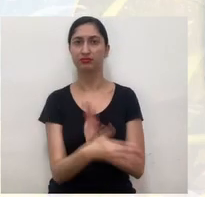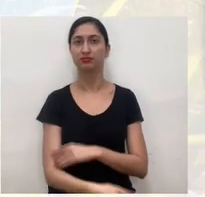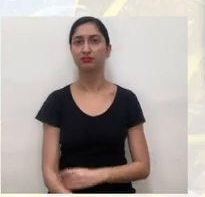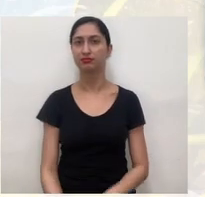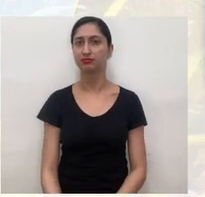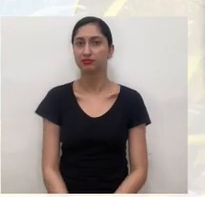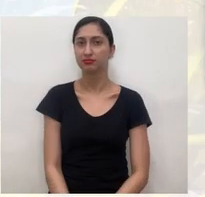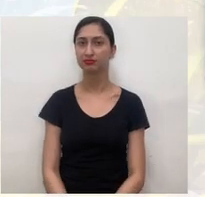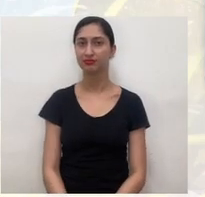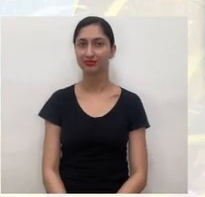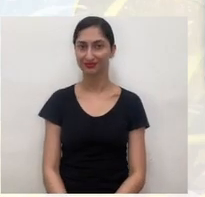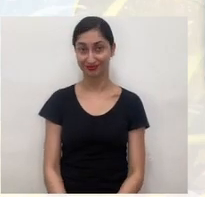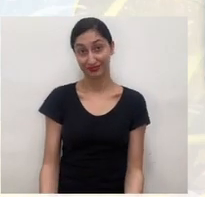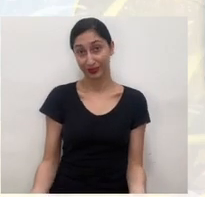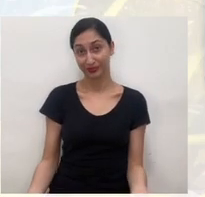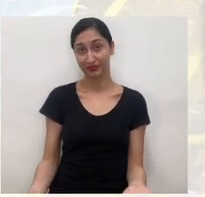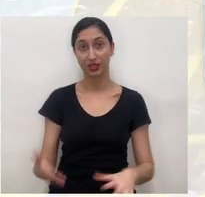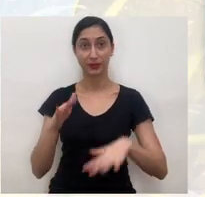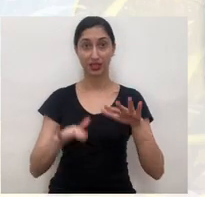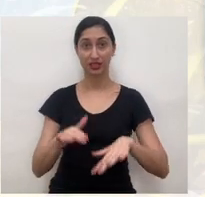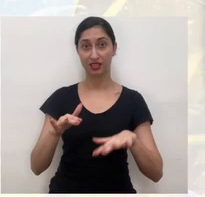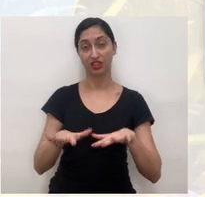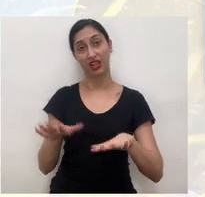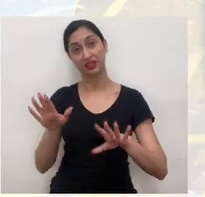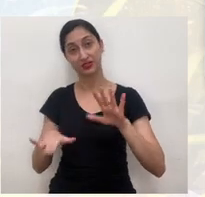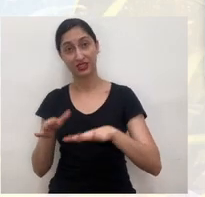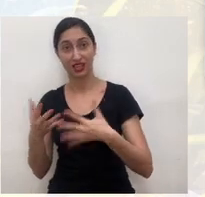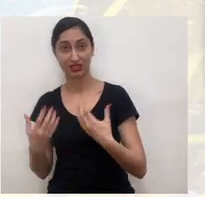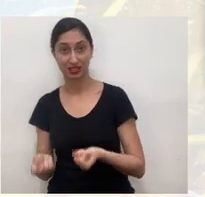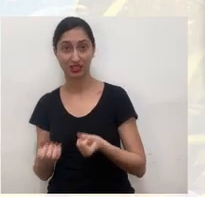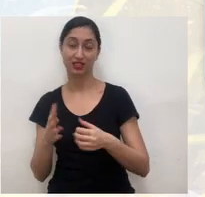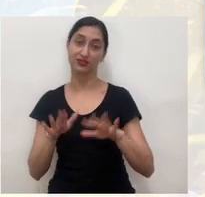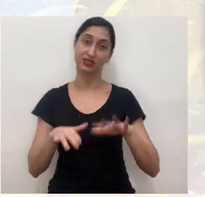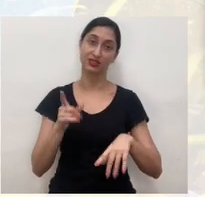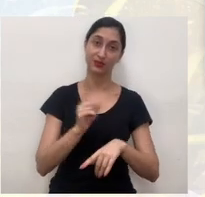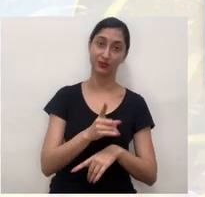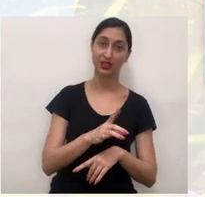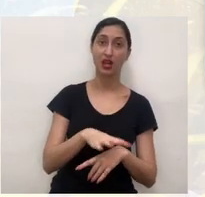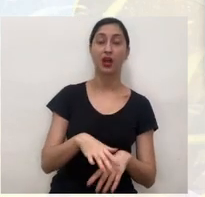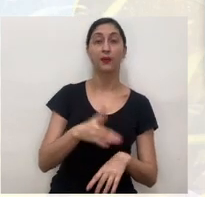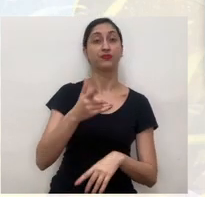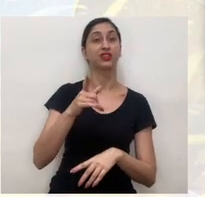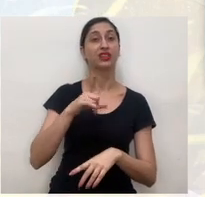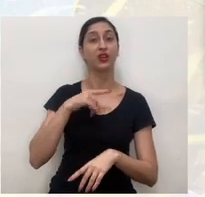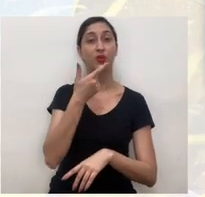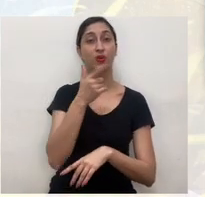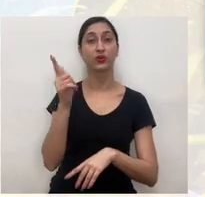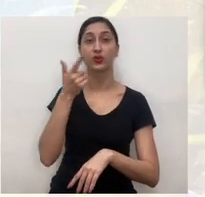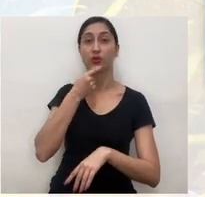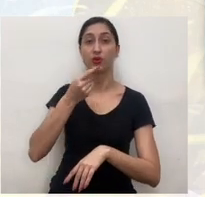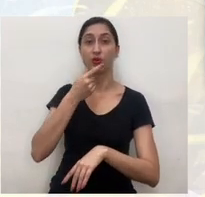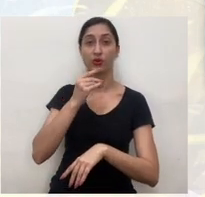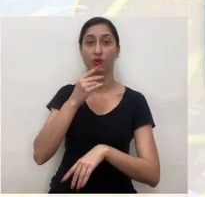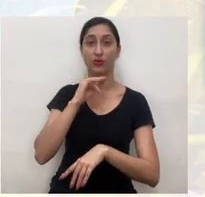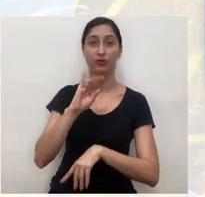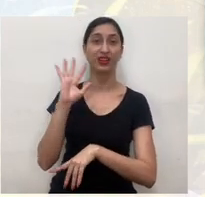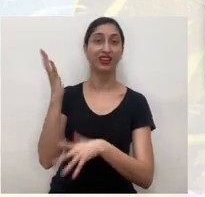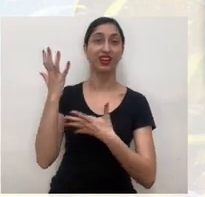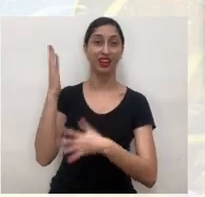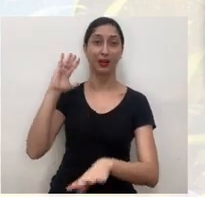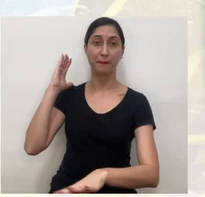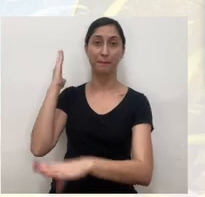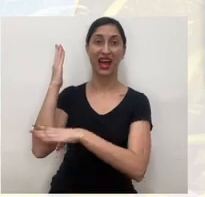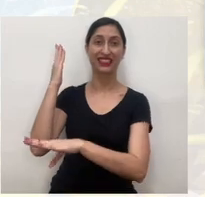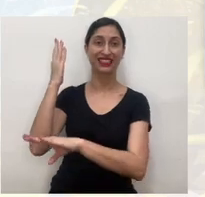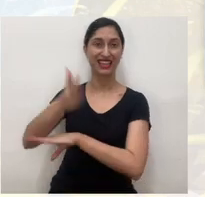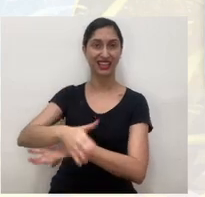queria derrubar a mata porque as árvores eram fininhas. Eu só gosto de árvore grossa. Disse assim, não, mas nós não